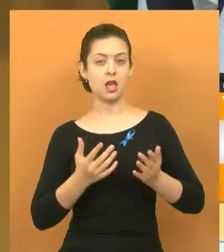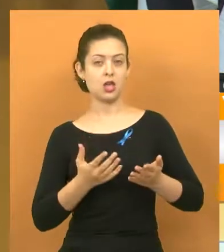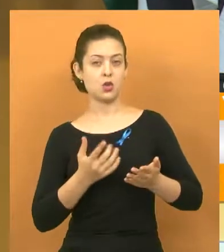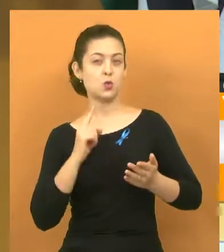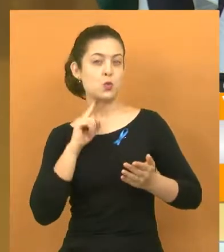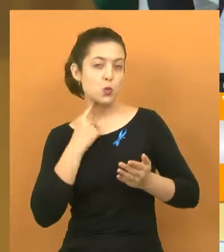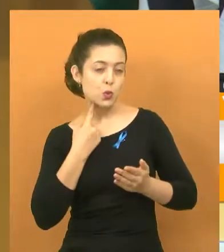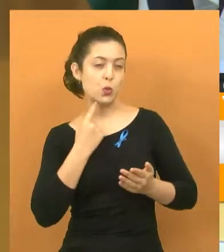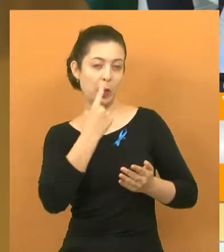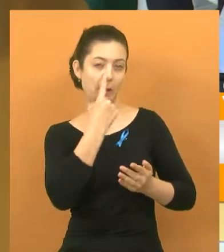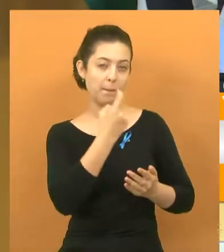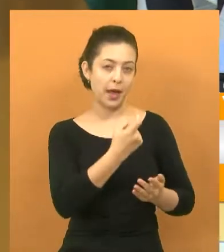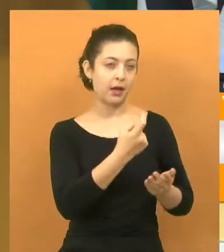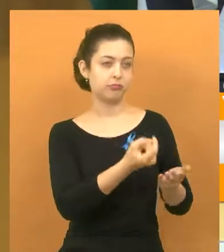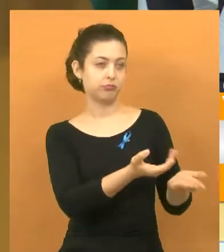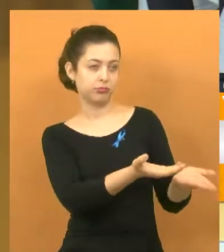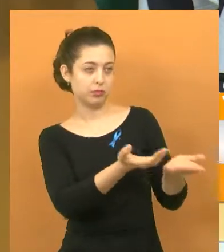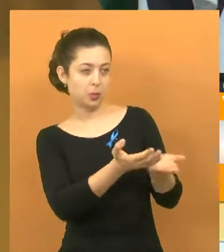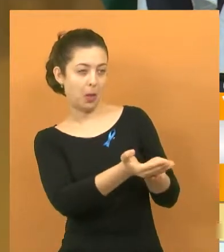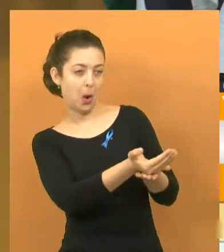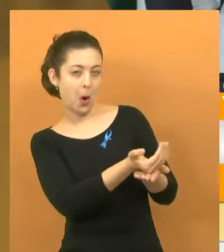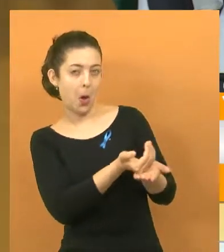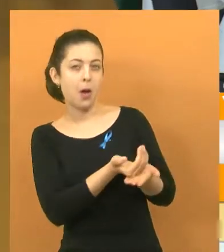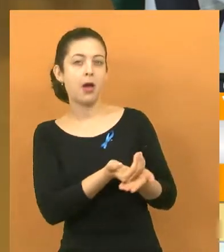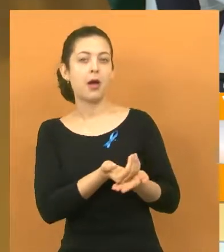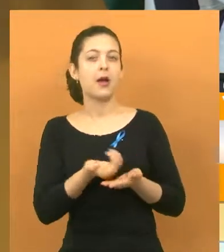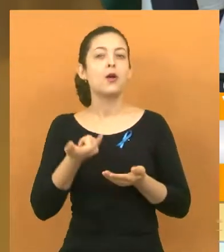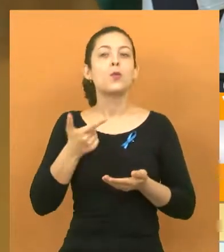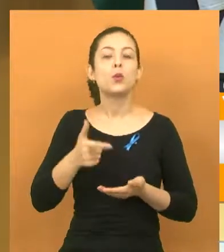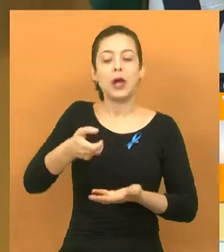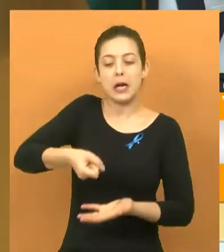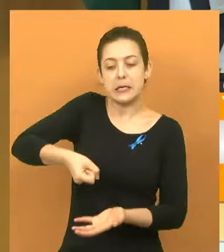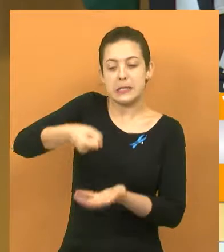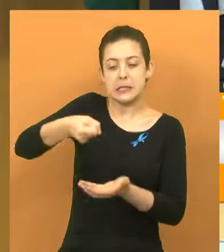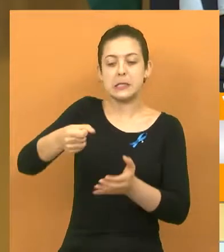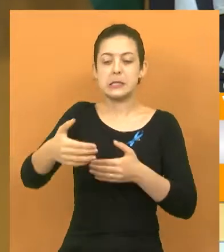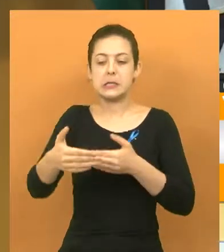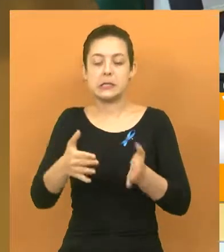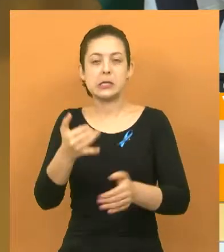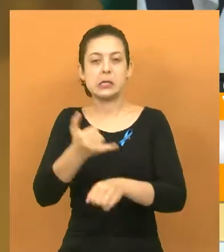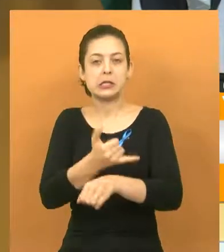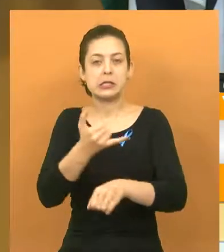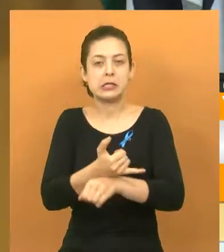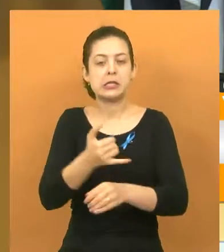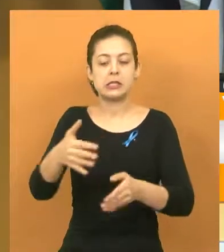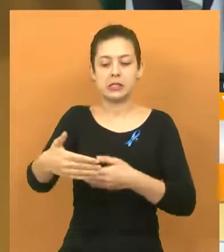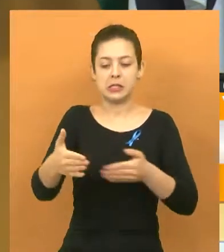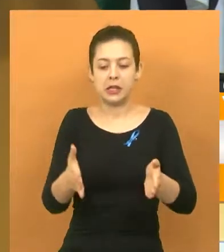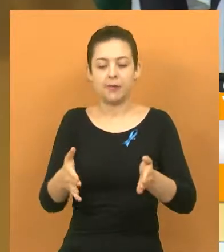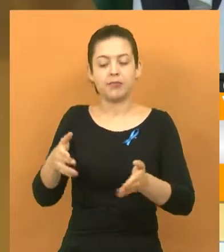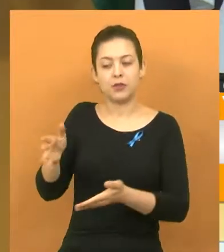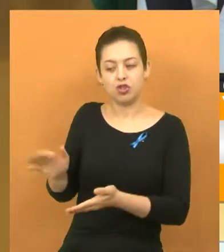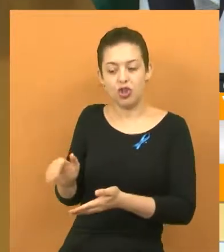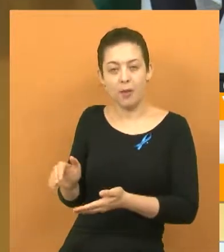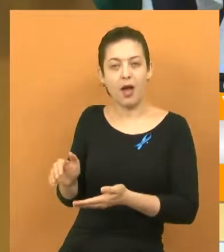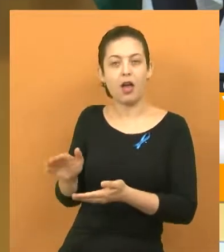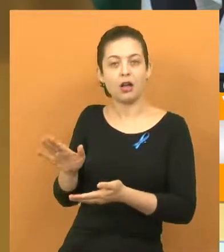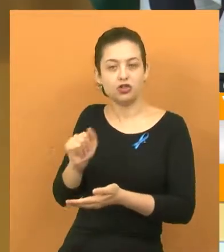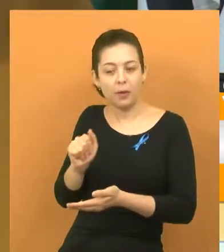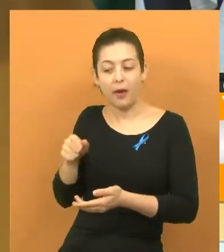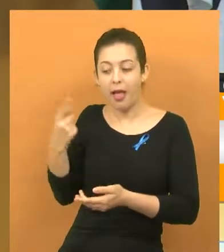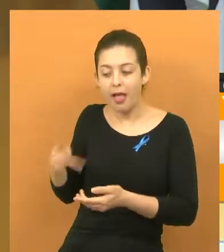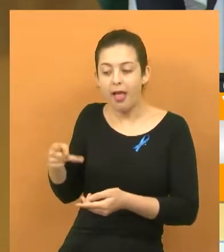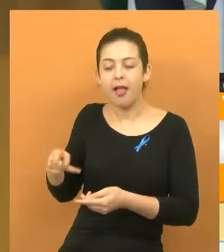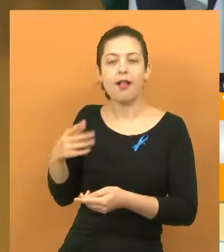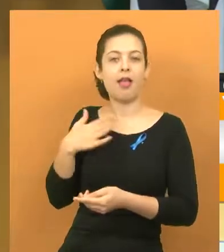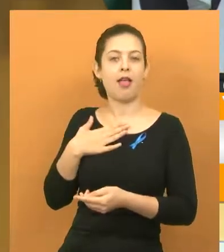Juarez, quando eu contratar, já que eu não quero contratar uma caçamba que custa caro, se eu chamar um trabalhador desse de carroça,